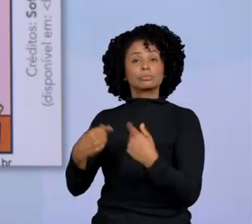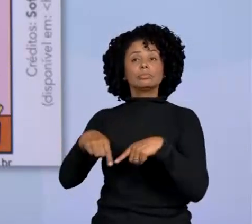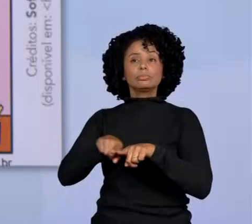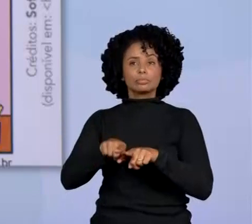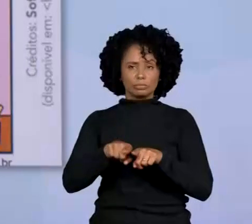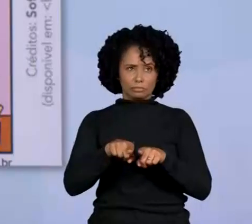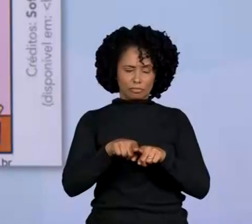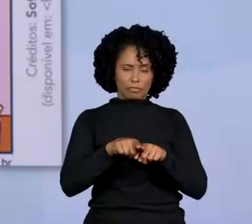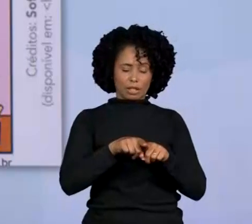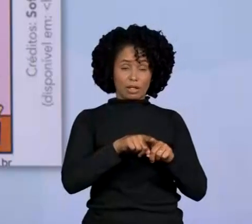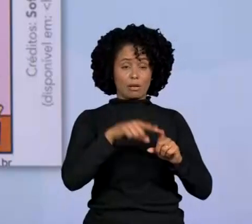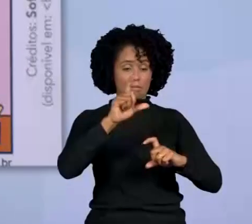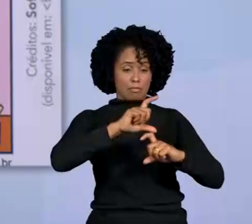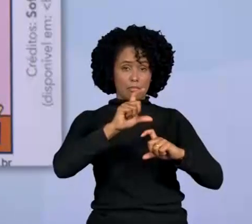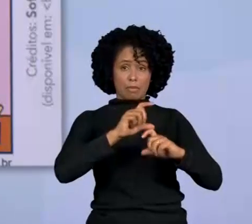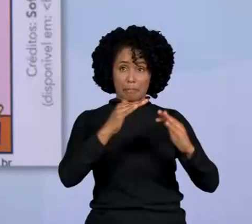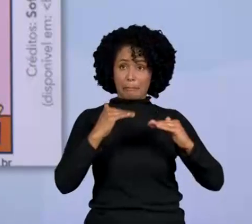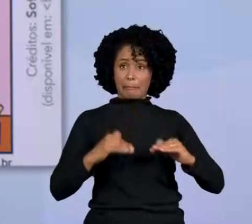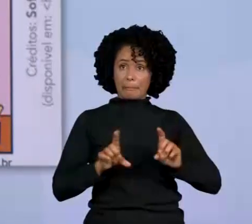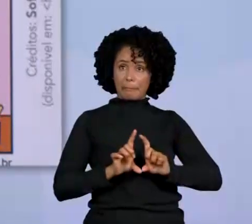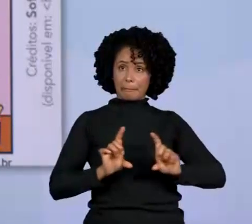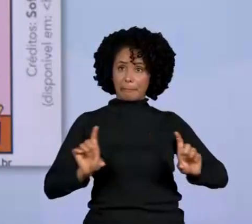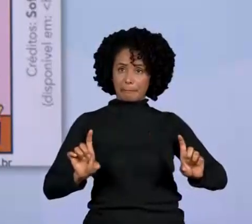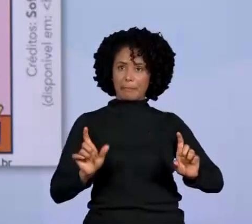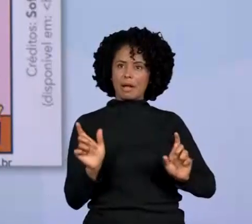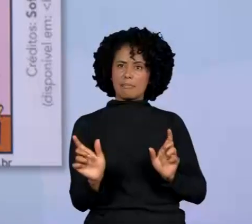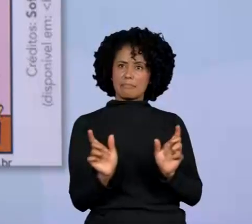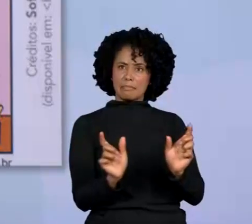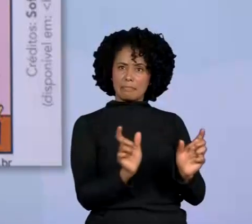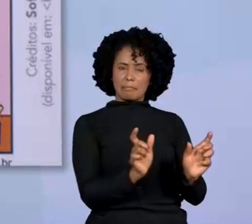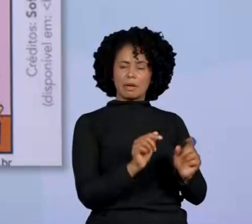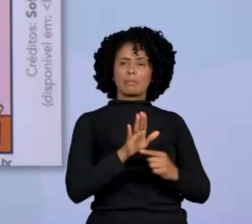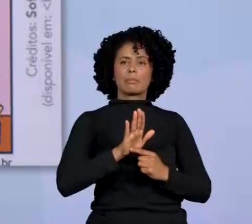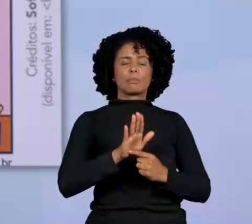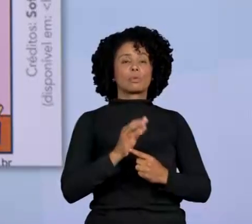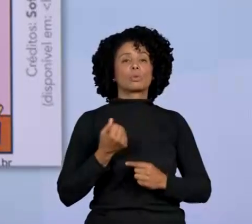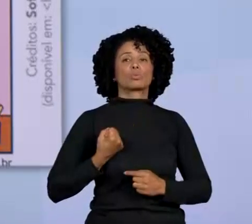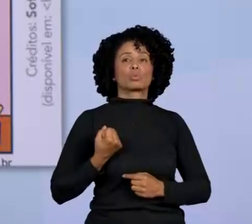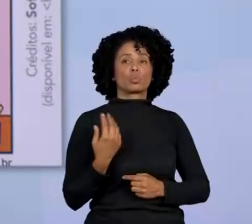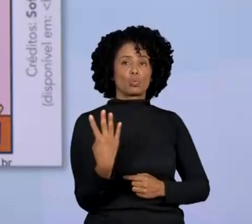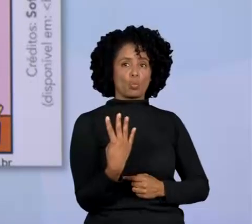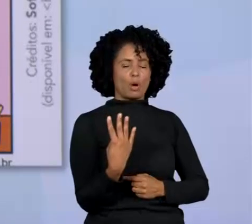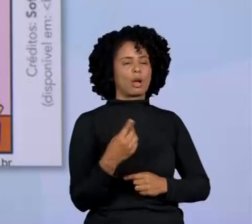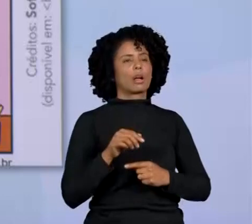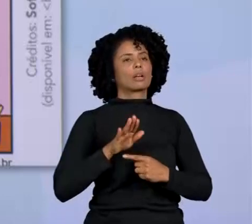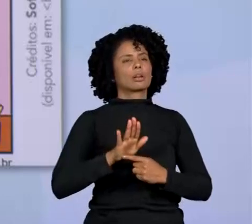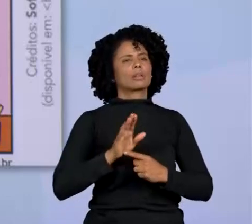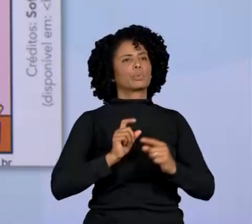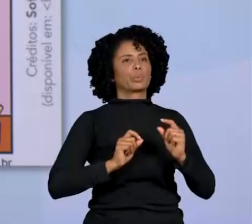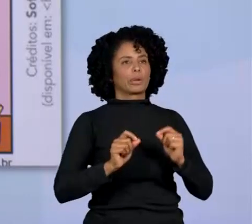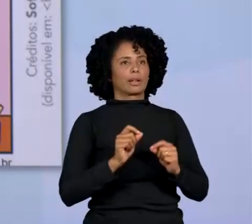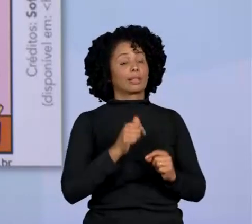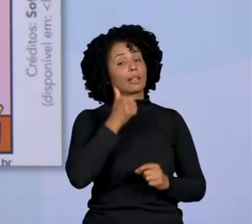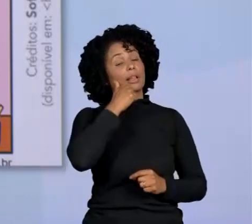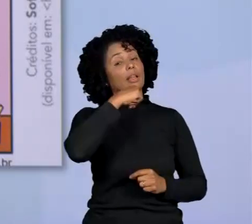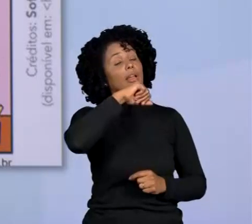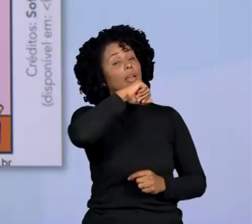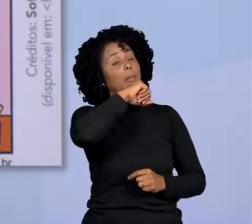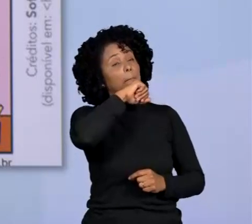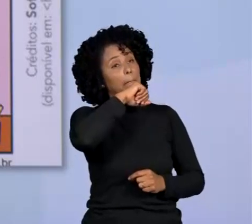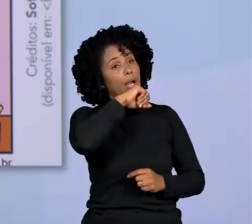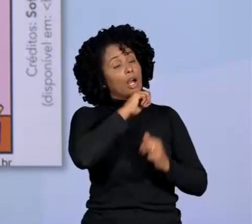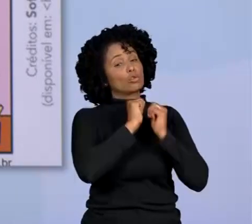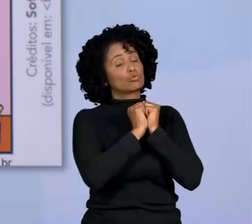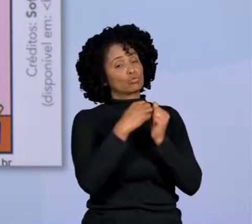Descendo a nossa imagem, no quarto quadradinho, eu tenho uma mãe com